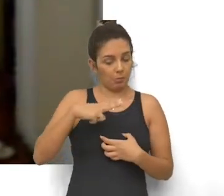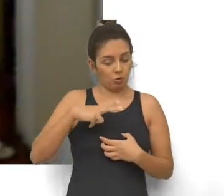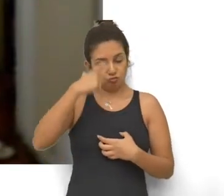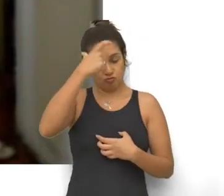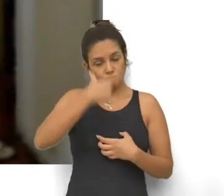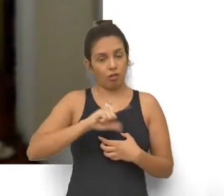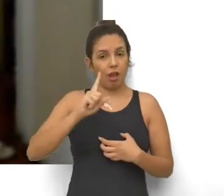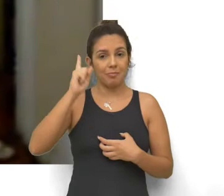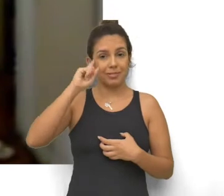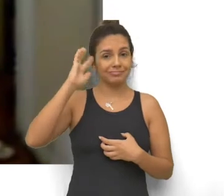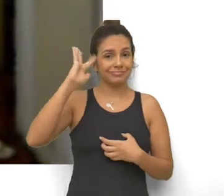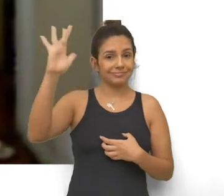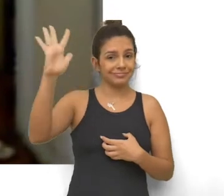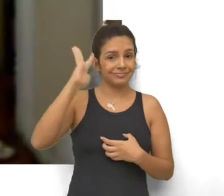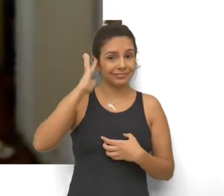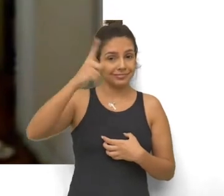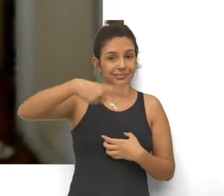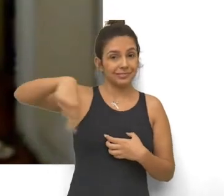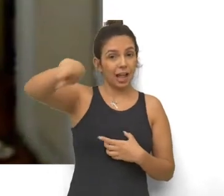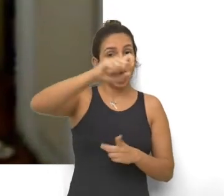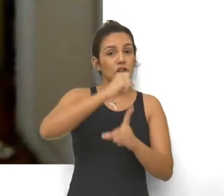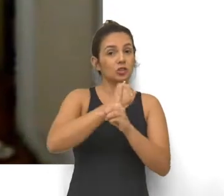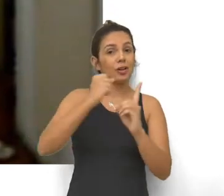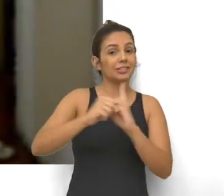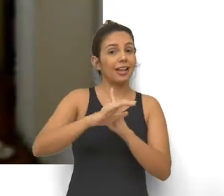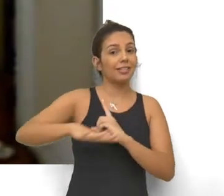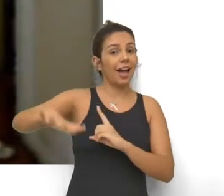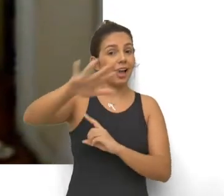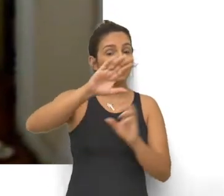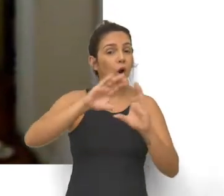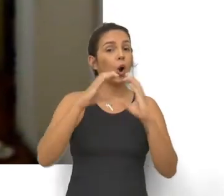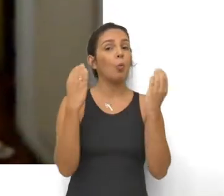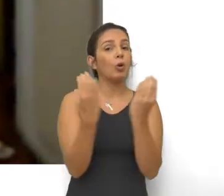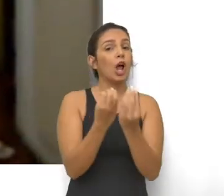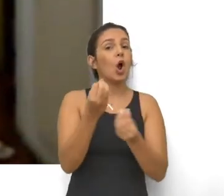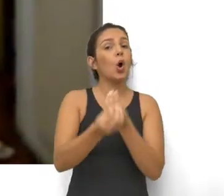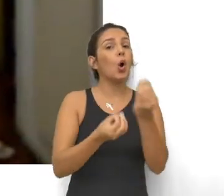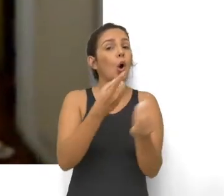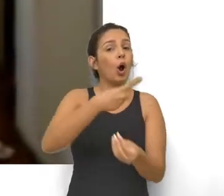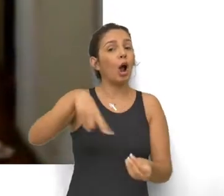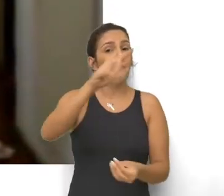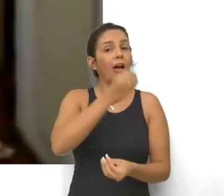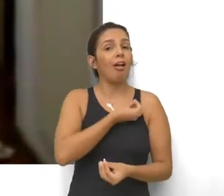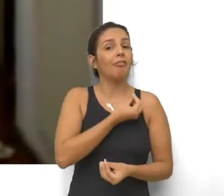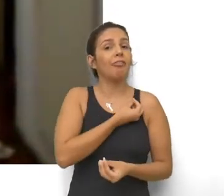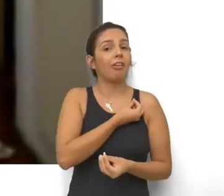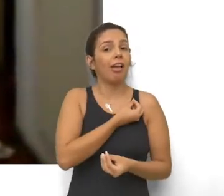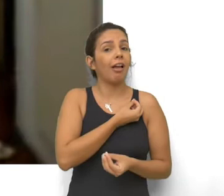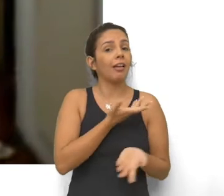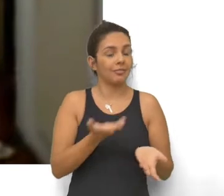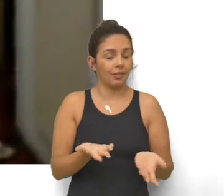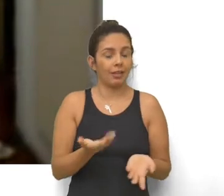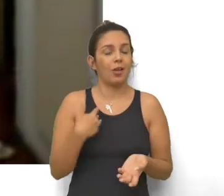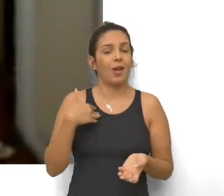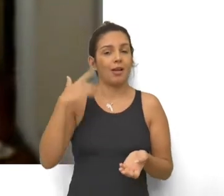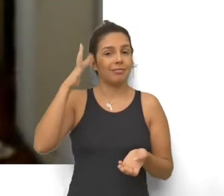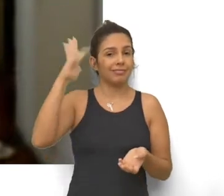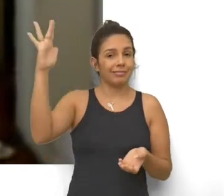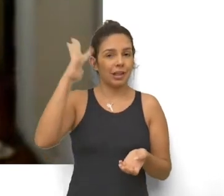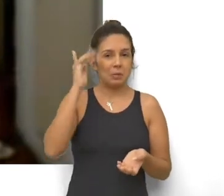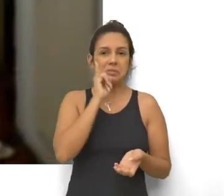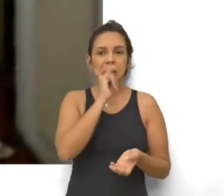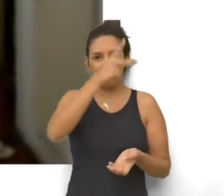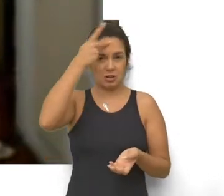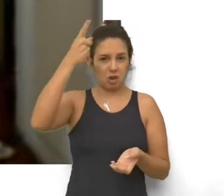é pensar o desamparo das pessoas, não é? O desamparo das pessoas que estão sendo... Eu não entendo como é que proprietários